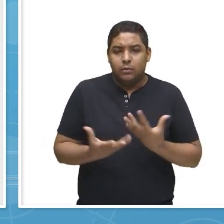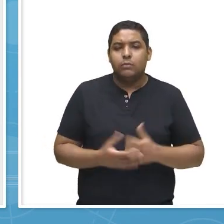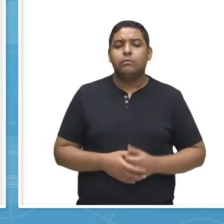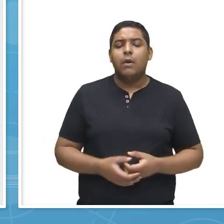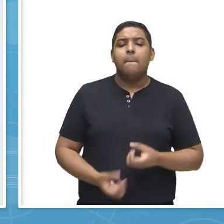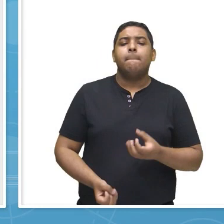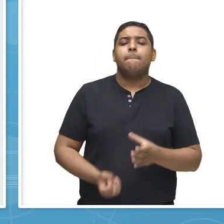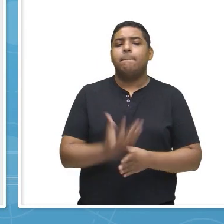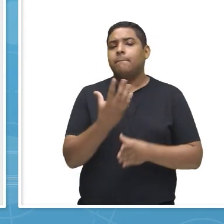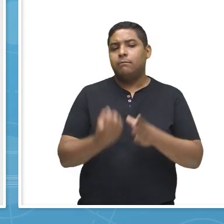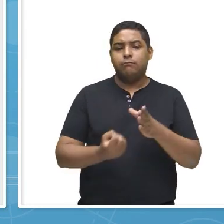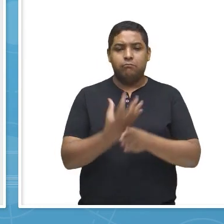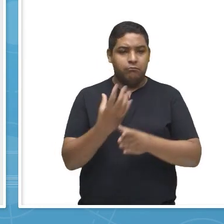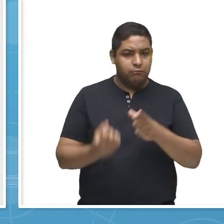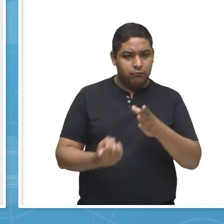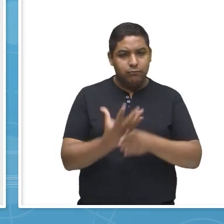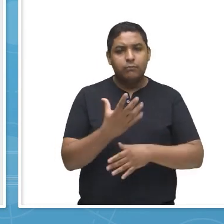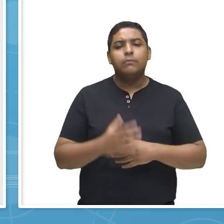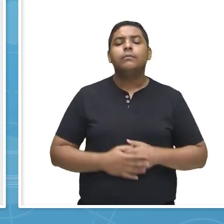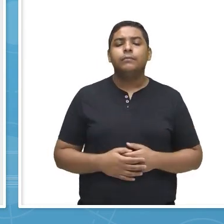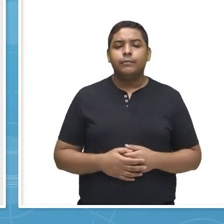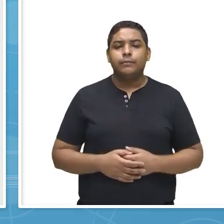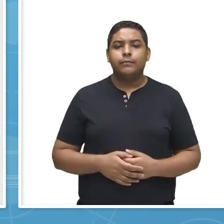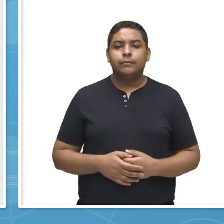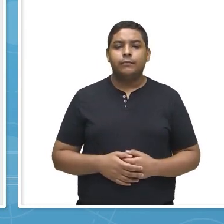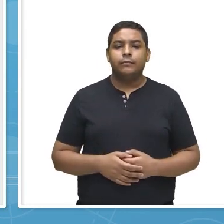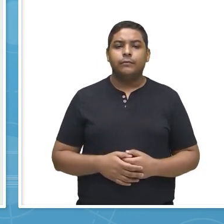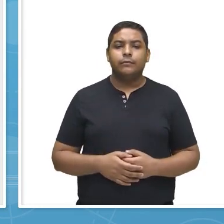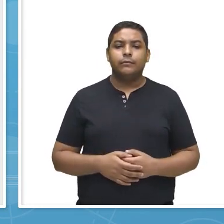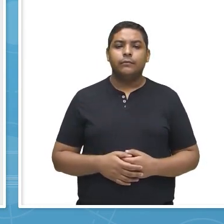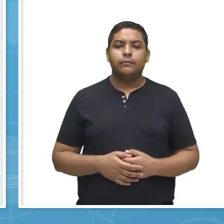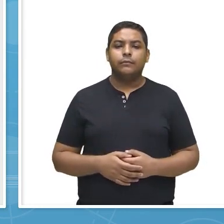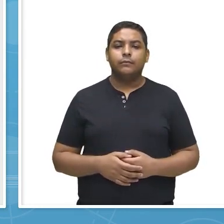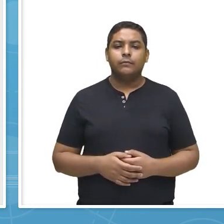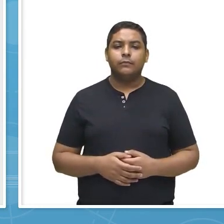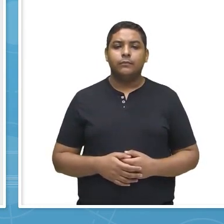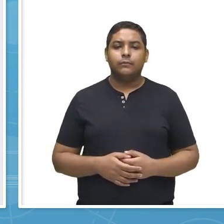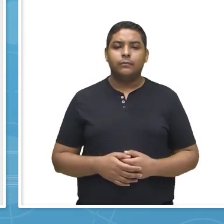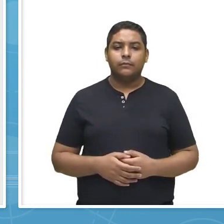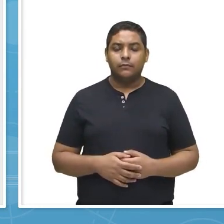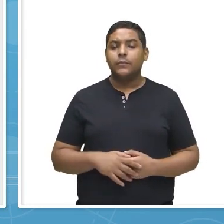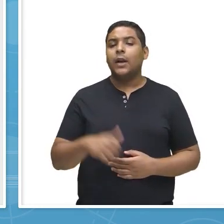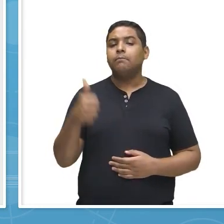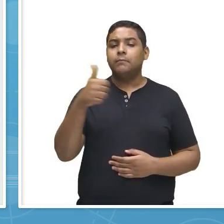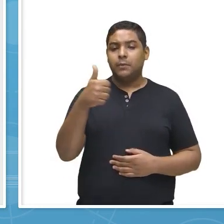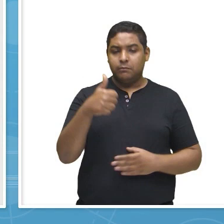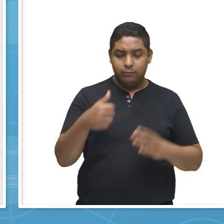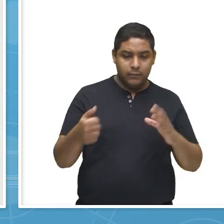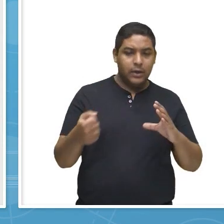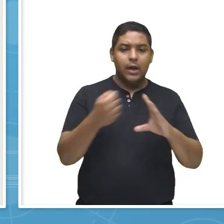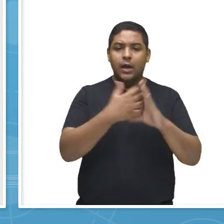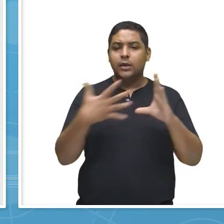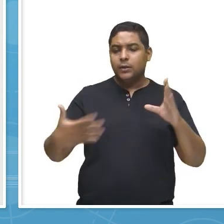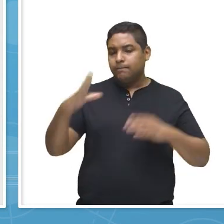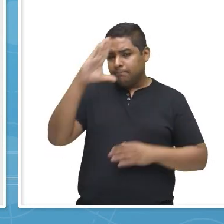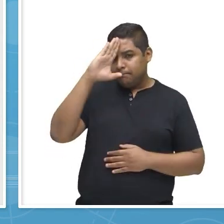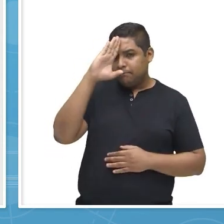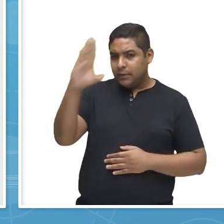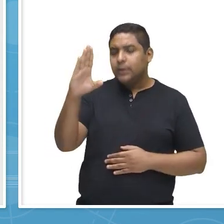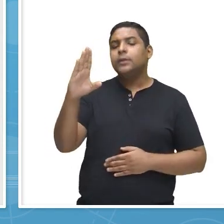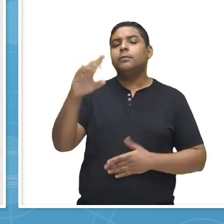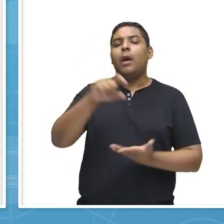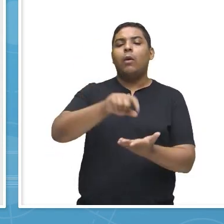aqui para vocês entenderem melhor, tá? Isso aqui é uma característica principal desse